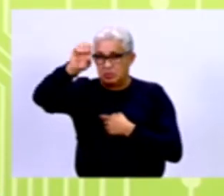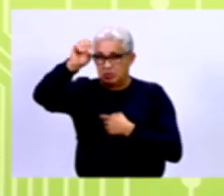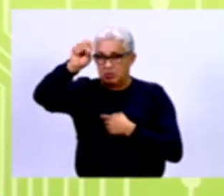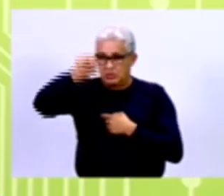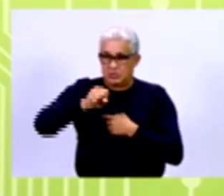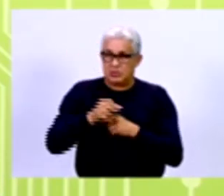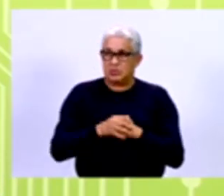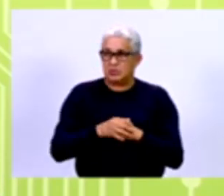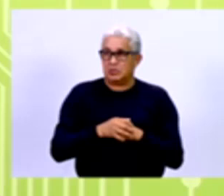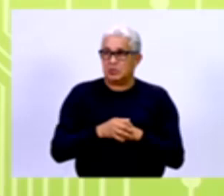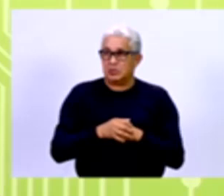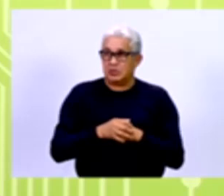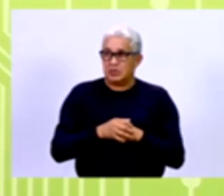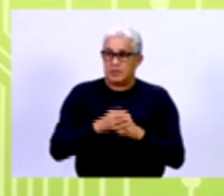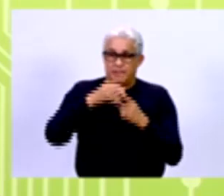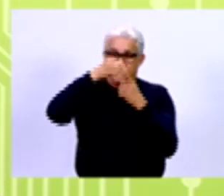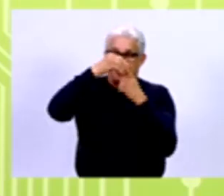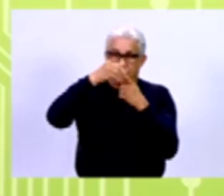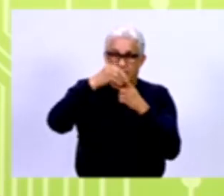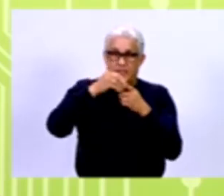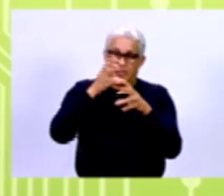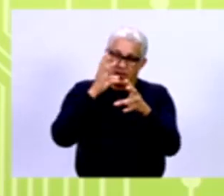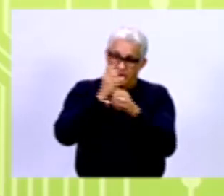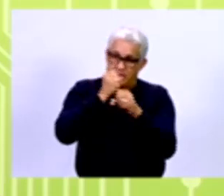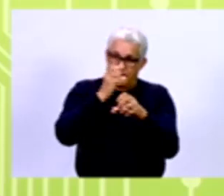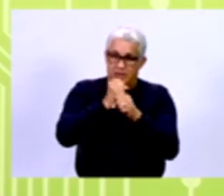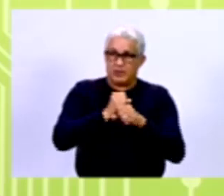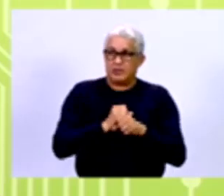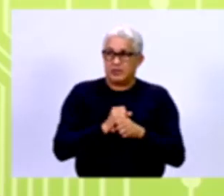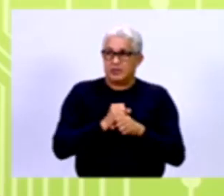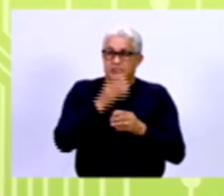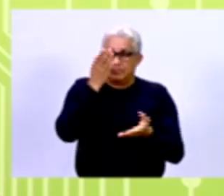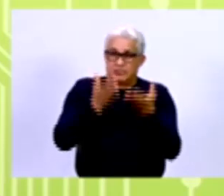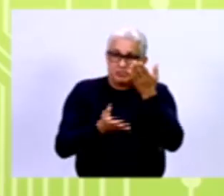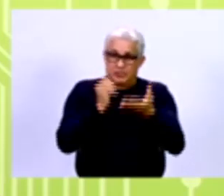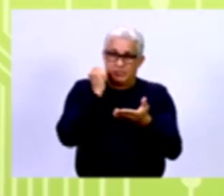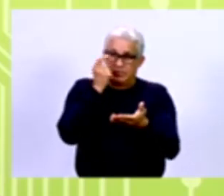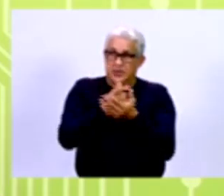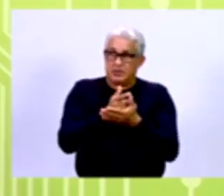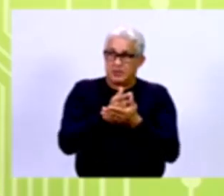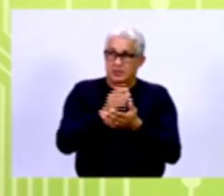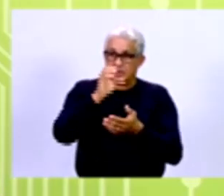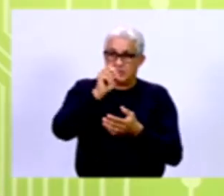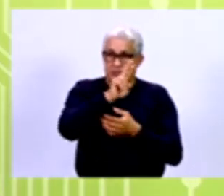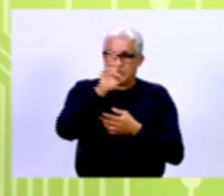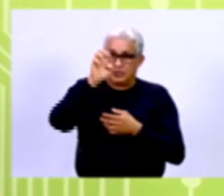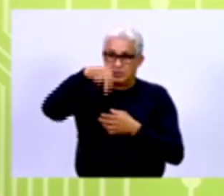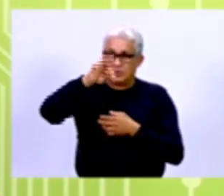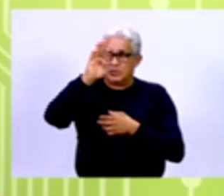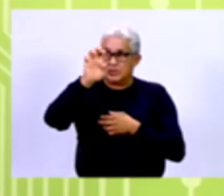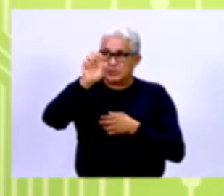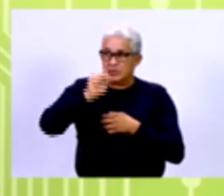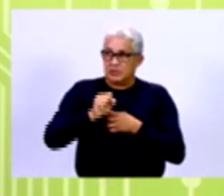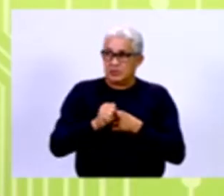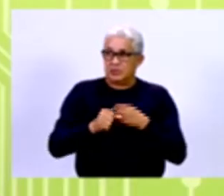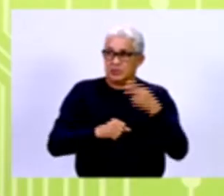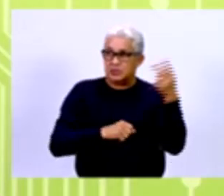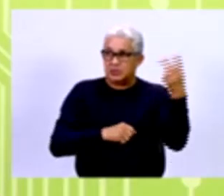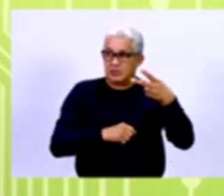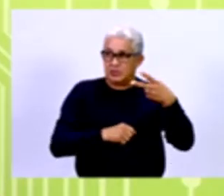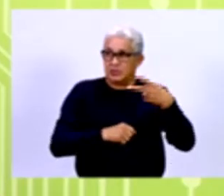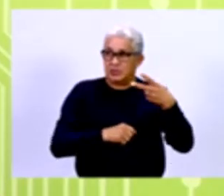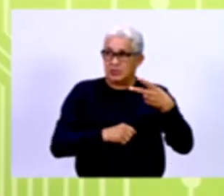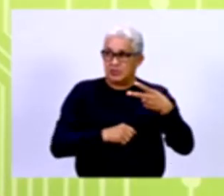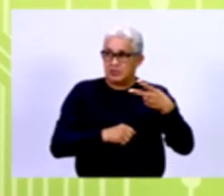balanço de pagamento, que a gente chamou de A, transações correntes. A segunda conta importante do balanço